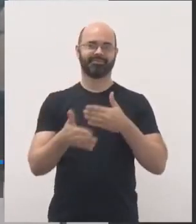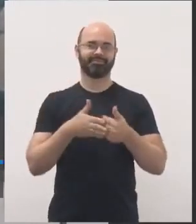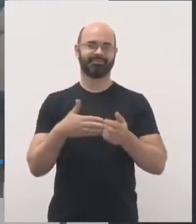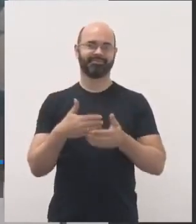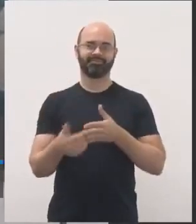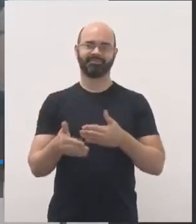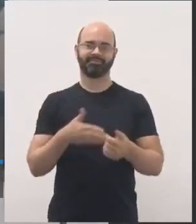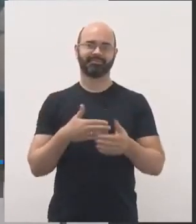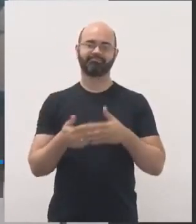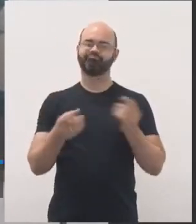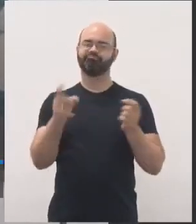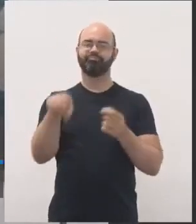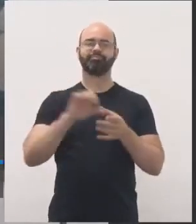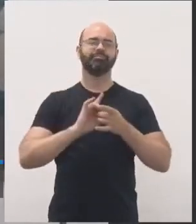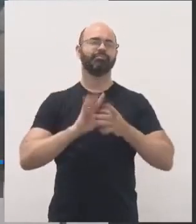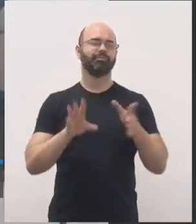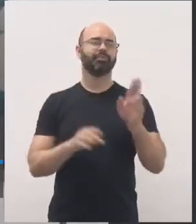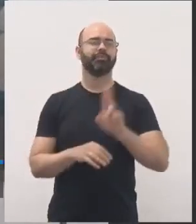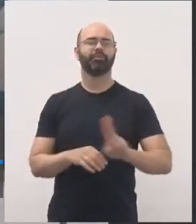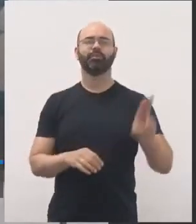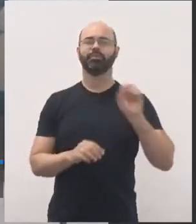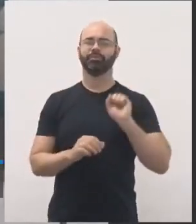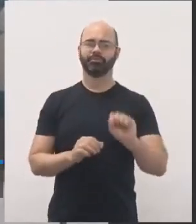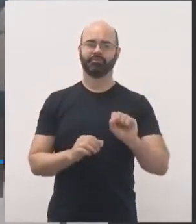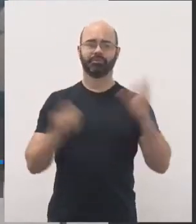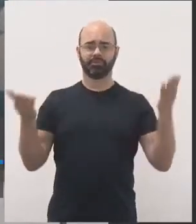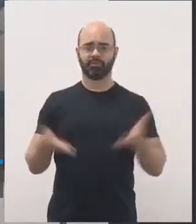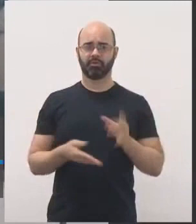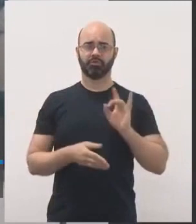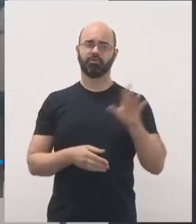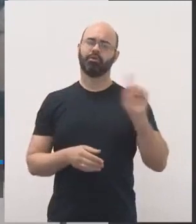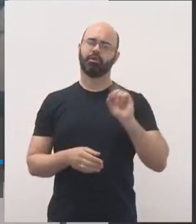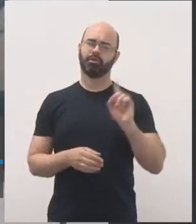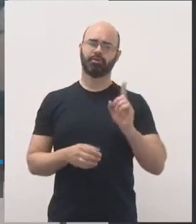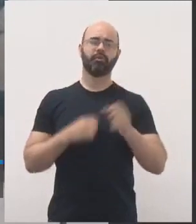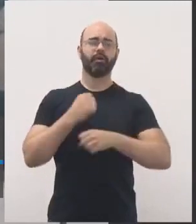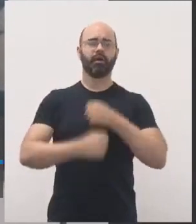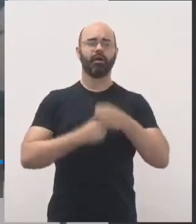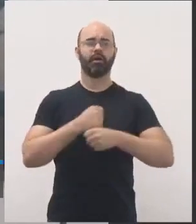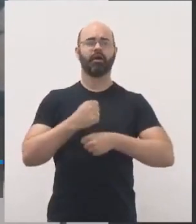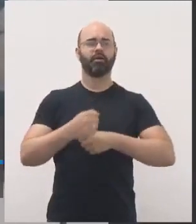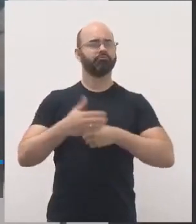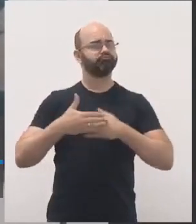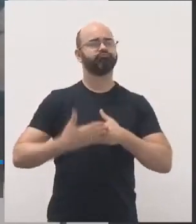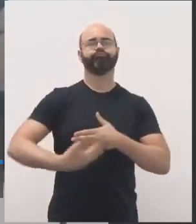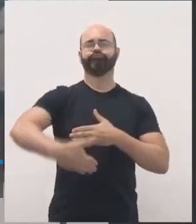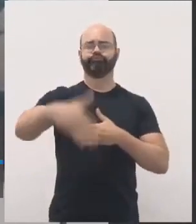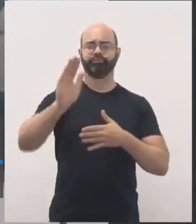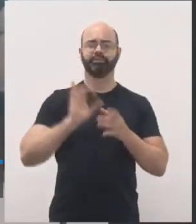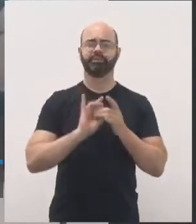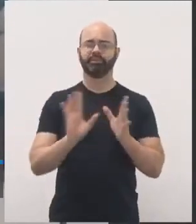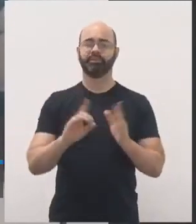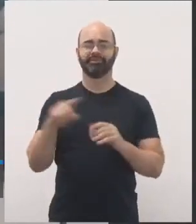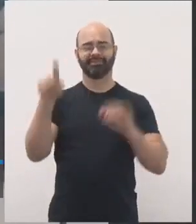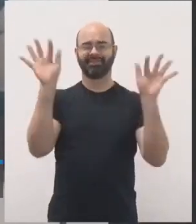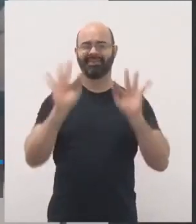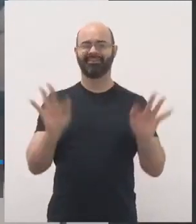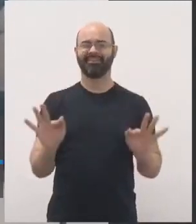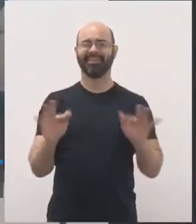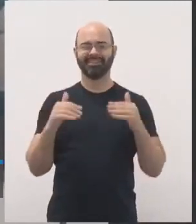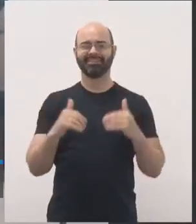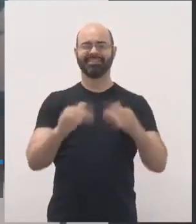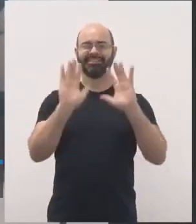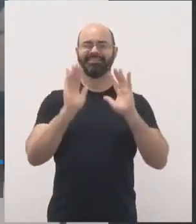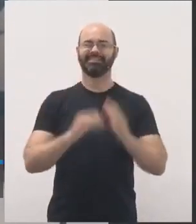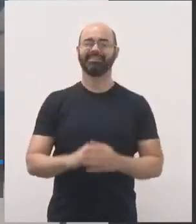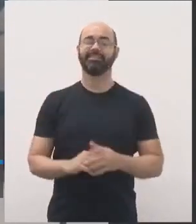sintam-se à vontade para utilizar isso. E não só agora, ao longo do ano, vinculem com seus conteúdos e sejam felizes, entendeu? A